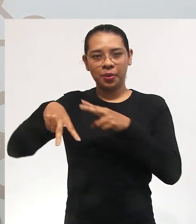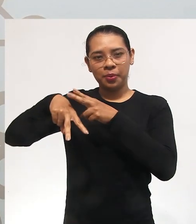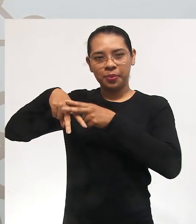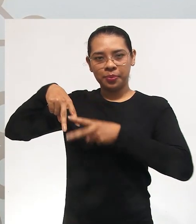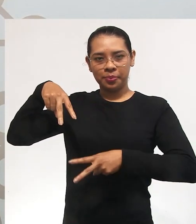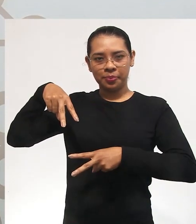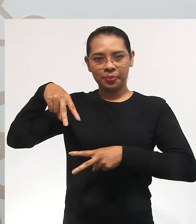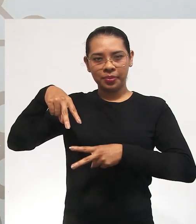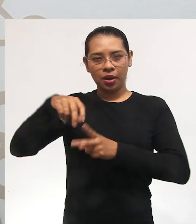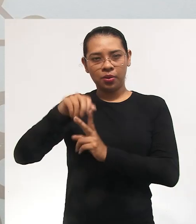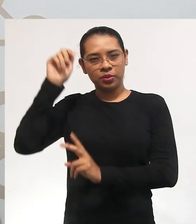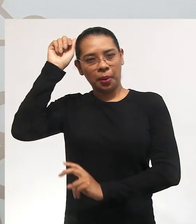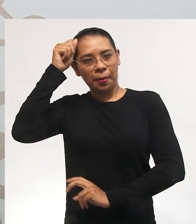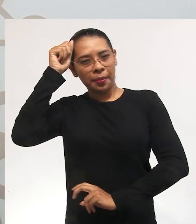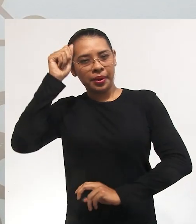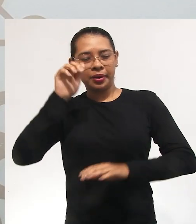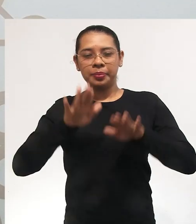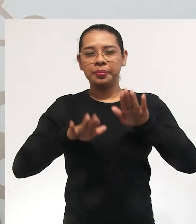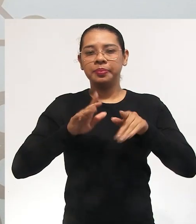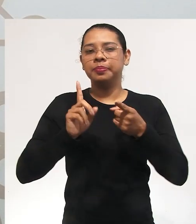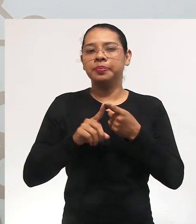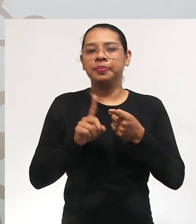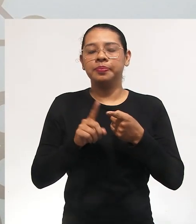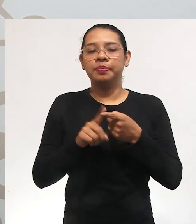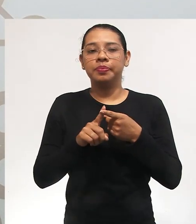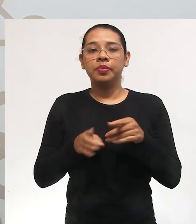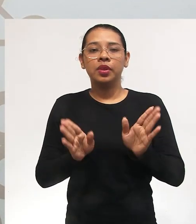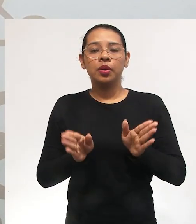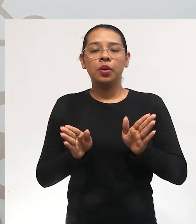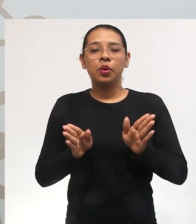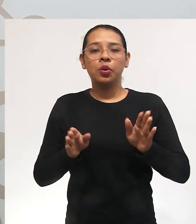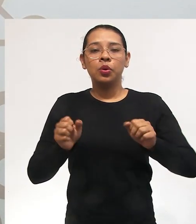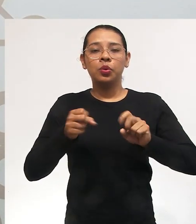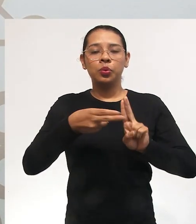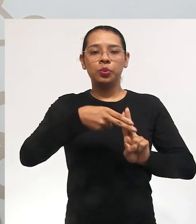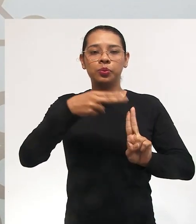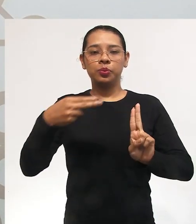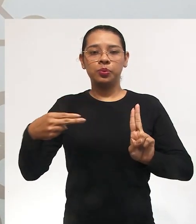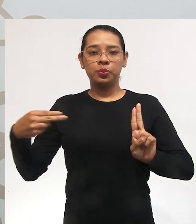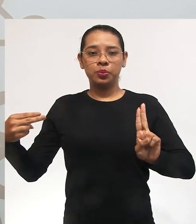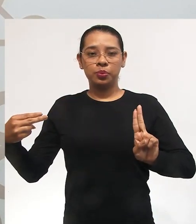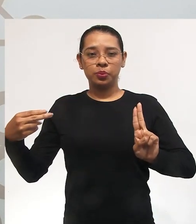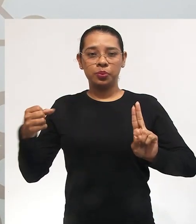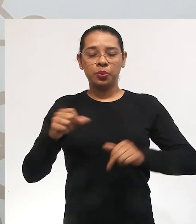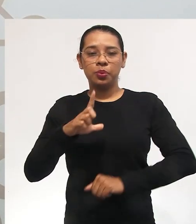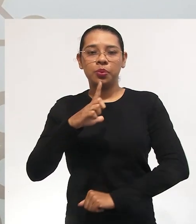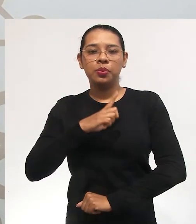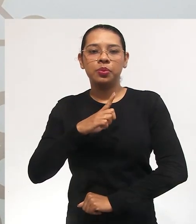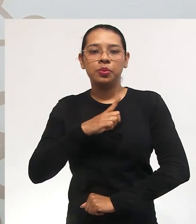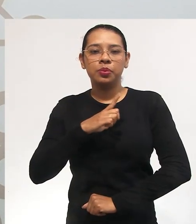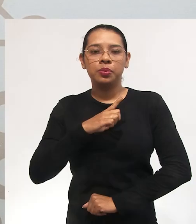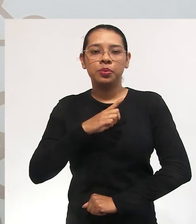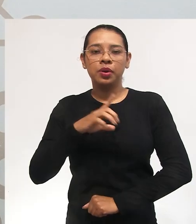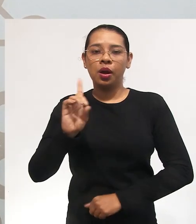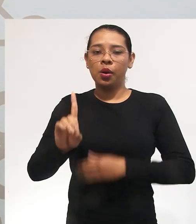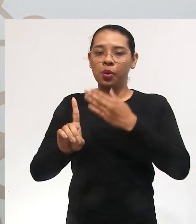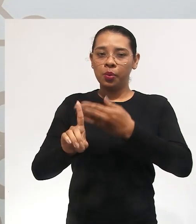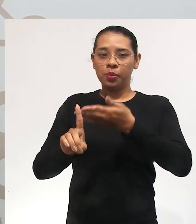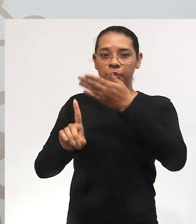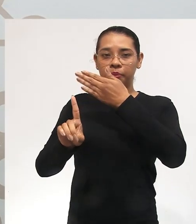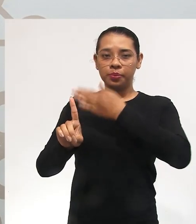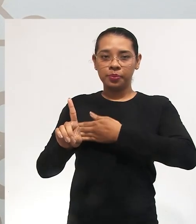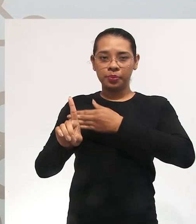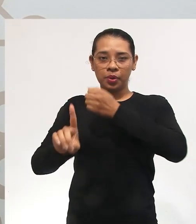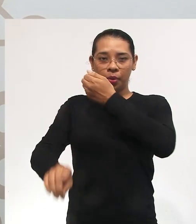aqui no estúdio de gravação do campus Porto Velho, Zona Norte. Atrás de mim tem uma parede branca